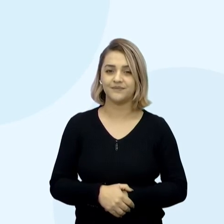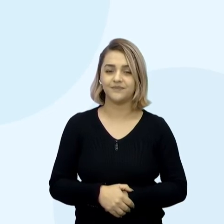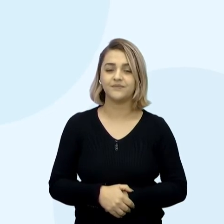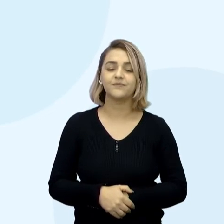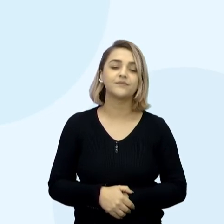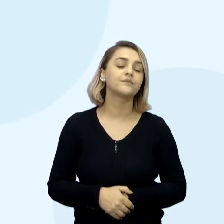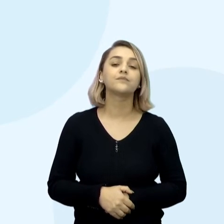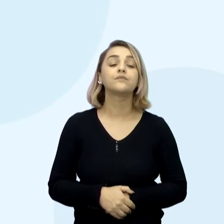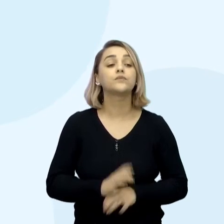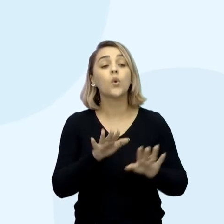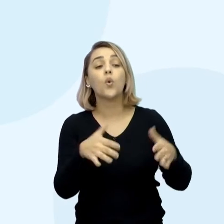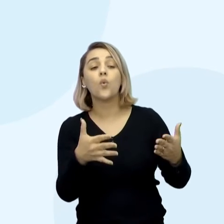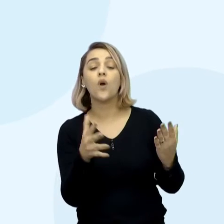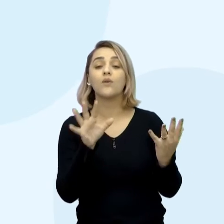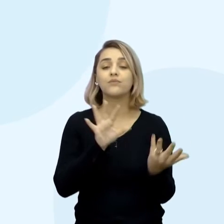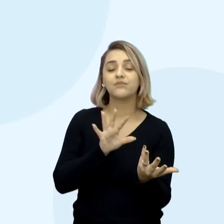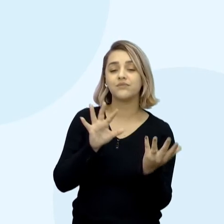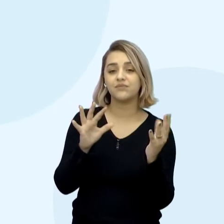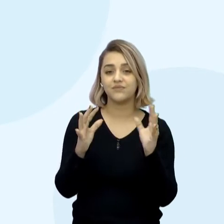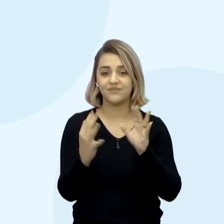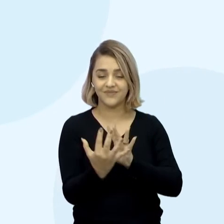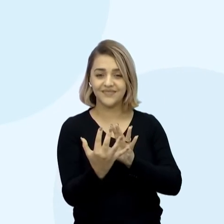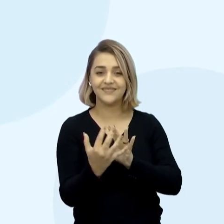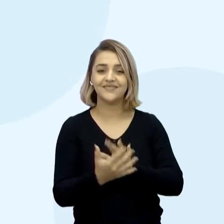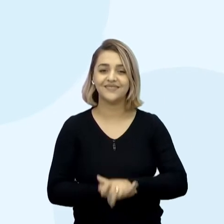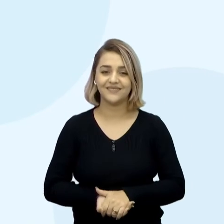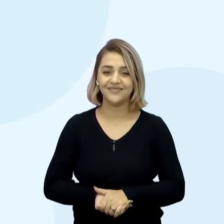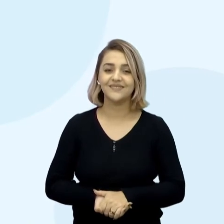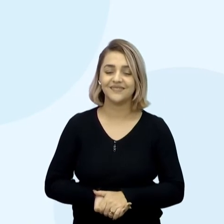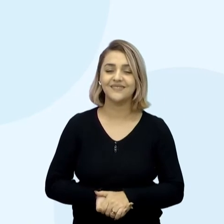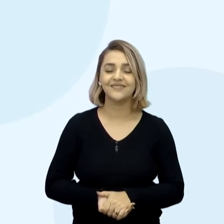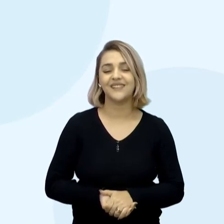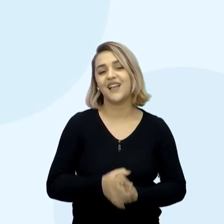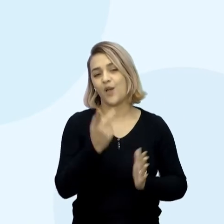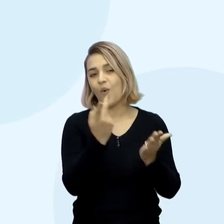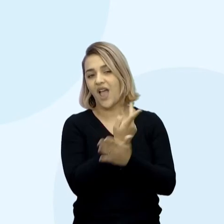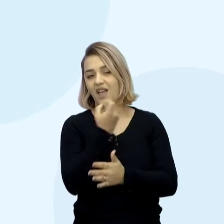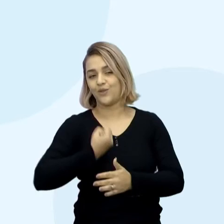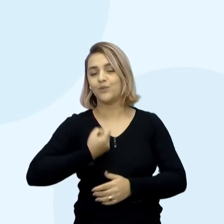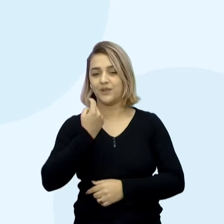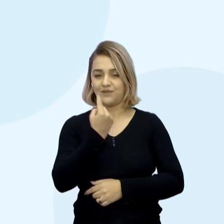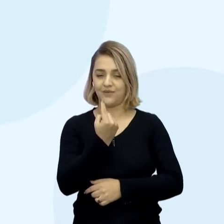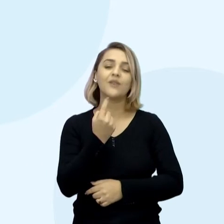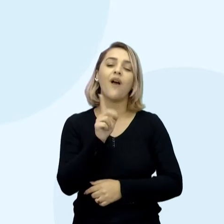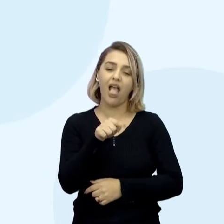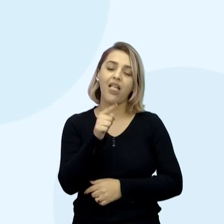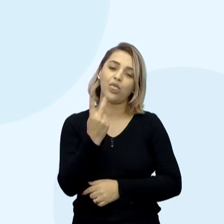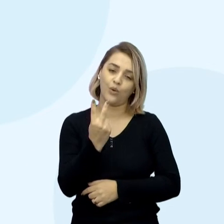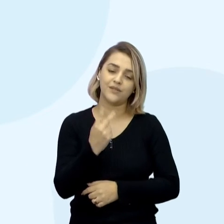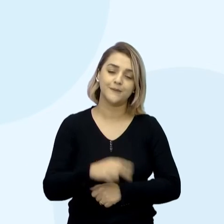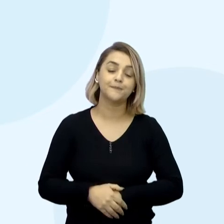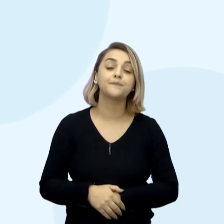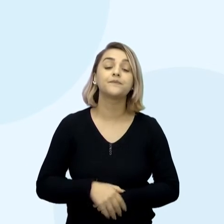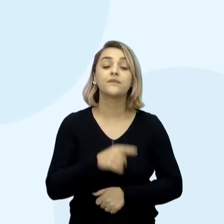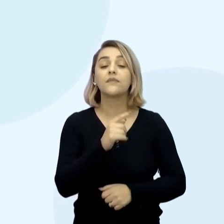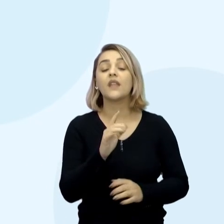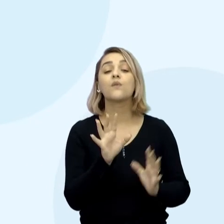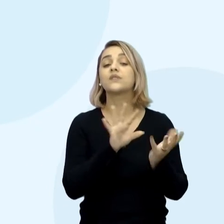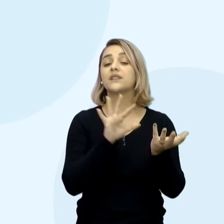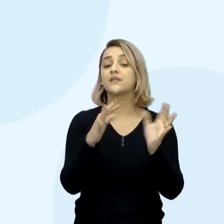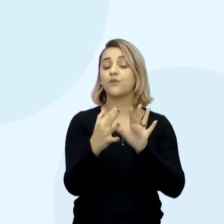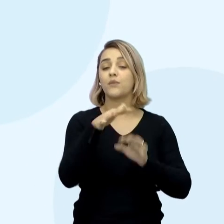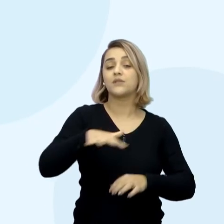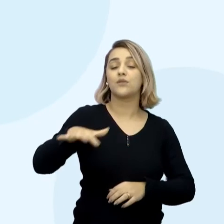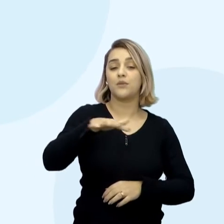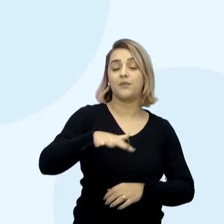Que transformações, eu coloquei um ali, pessoal, mas já é a 2, tá? Que transformações você percebeu no seu ambiente